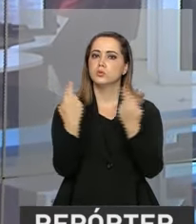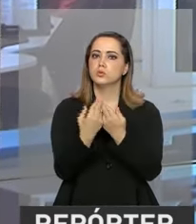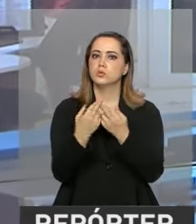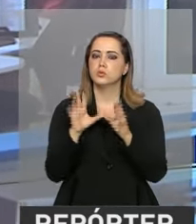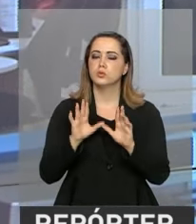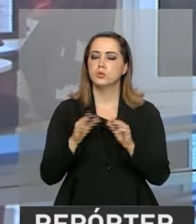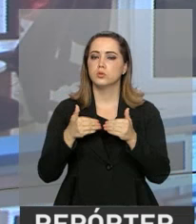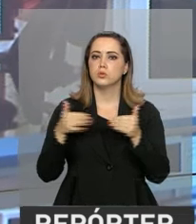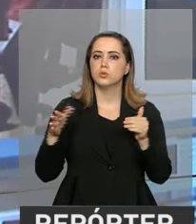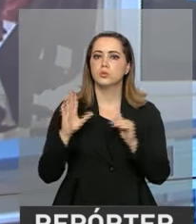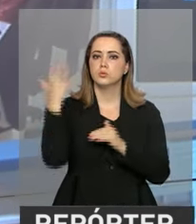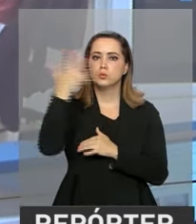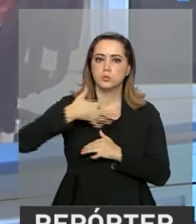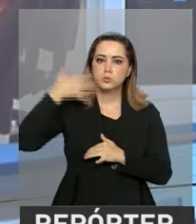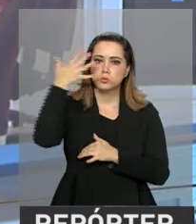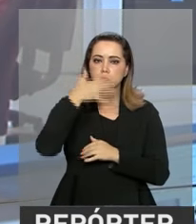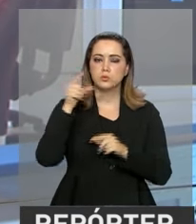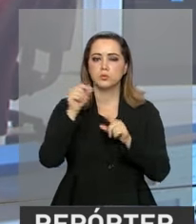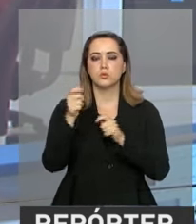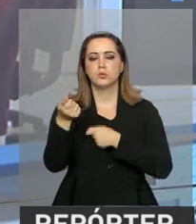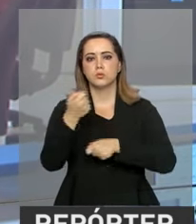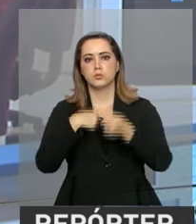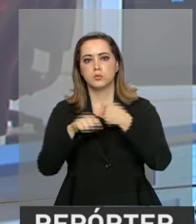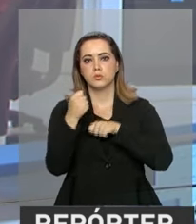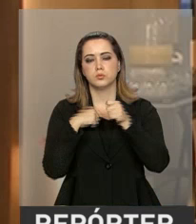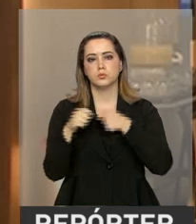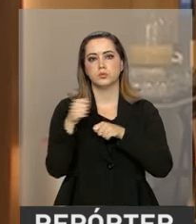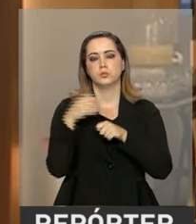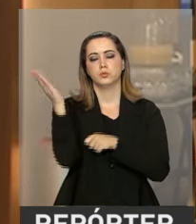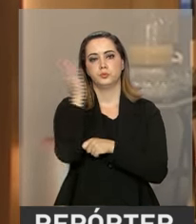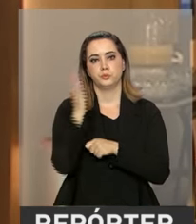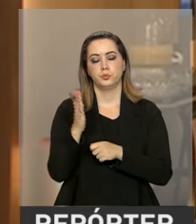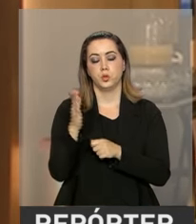riscos, estabilidade financeira e economia bancária.